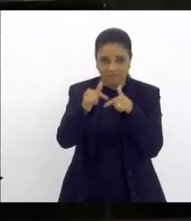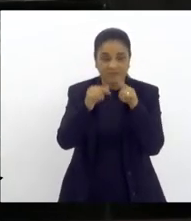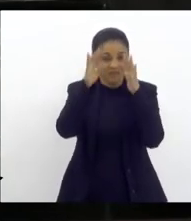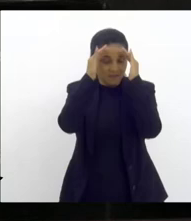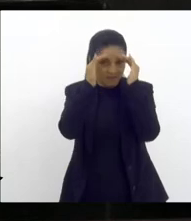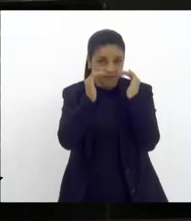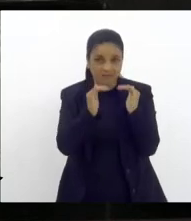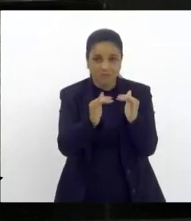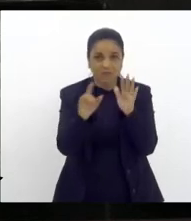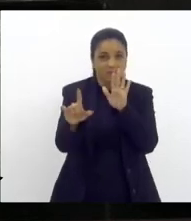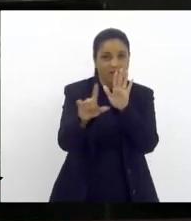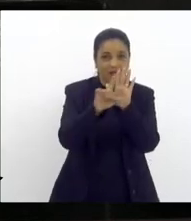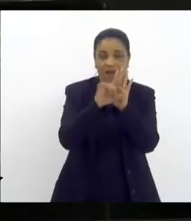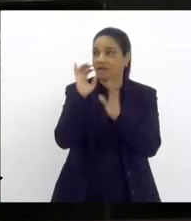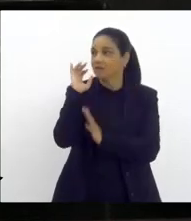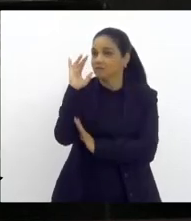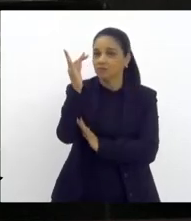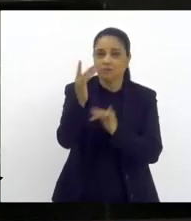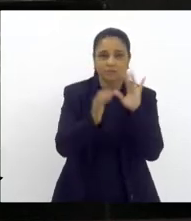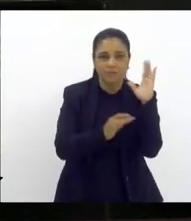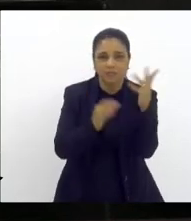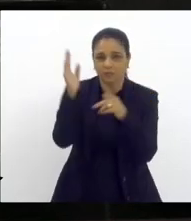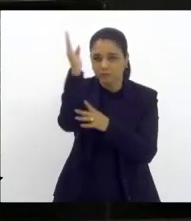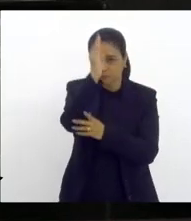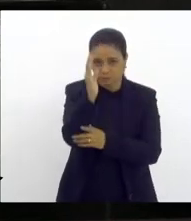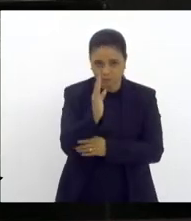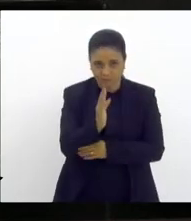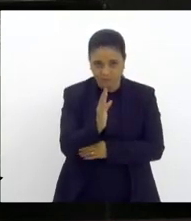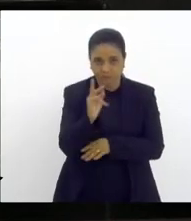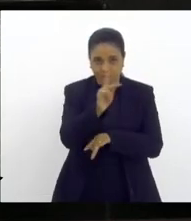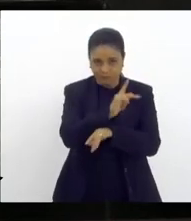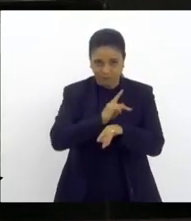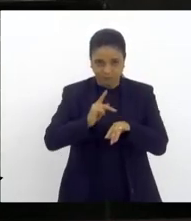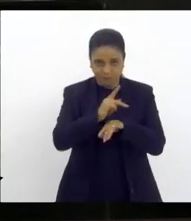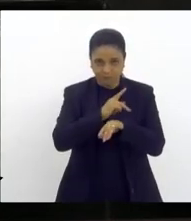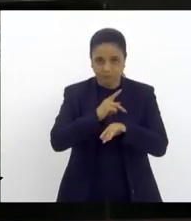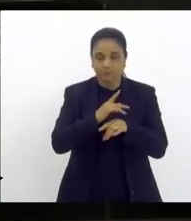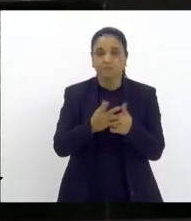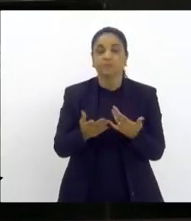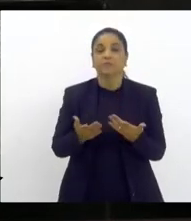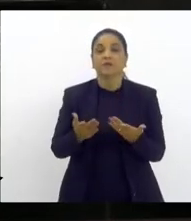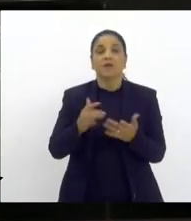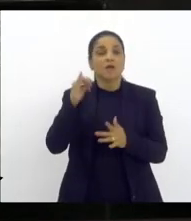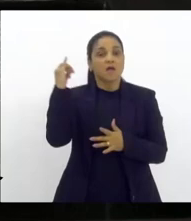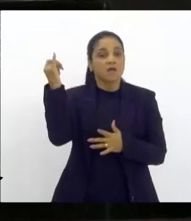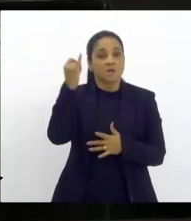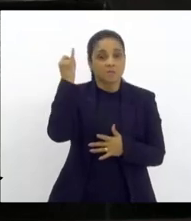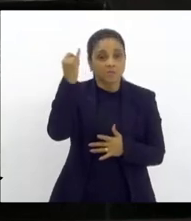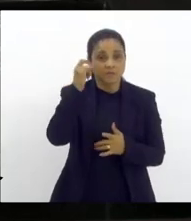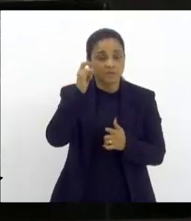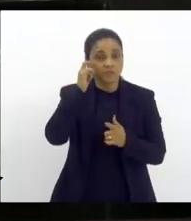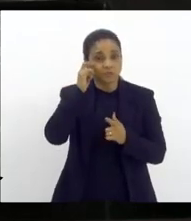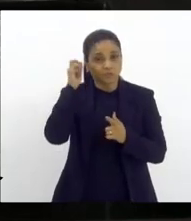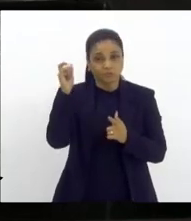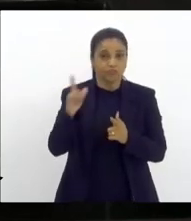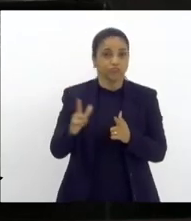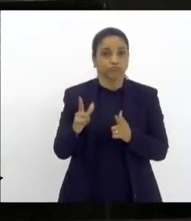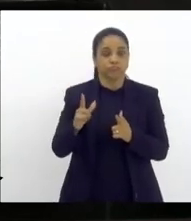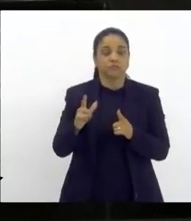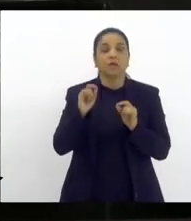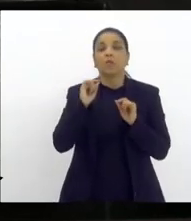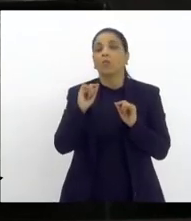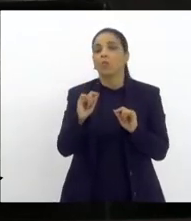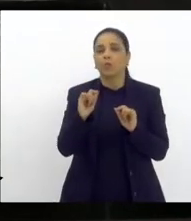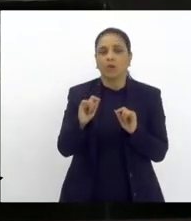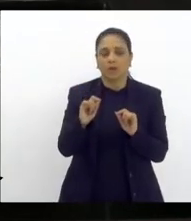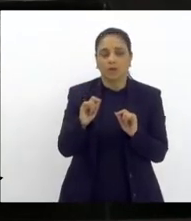respeito às leis ambientais do nosso país importante destacar nesse momento do Brasil